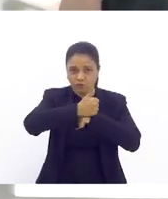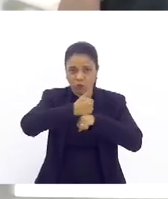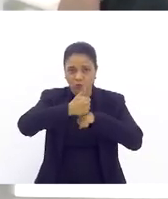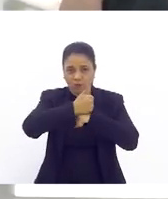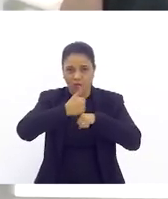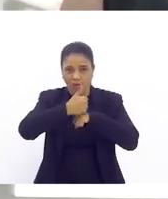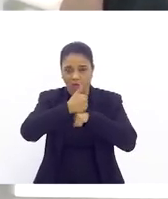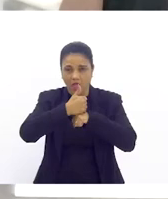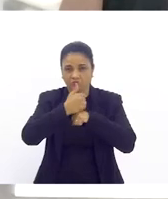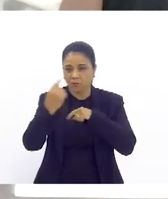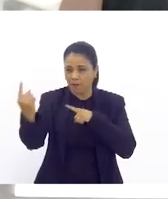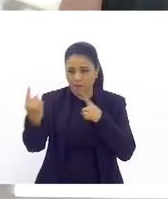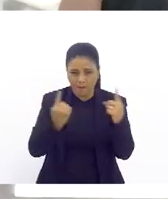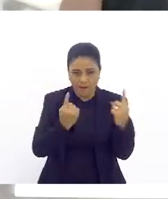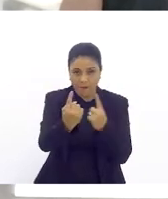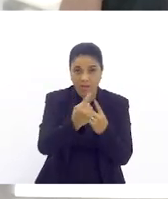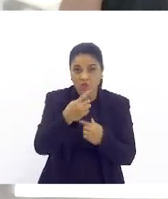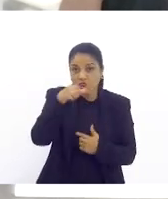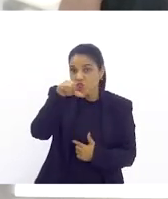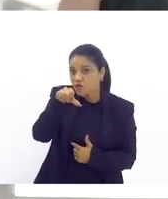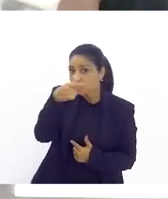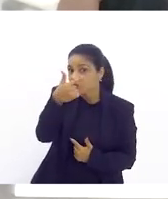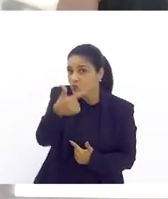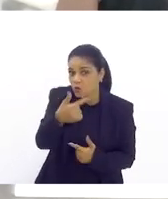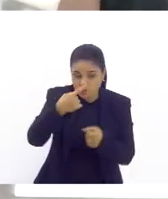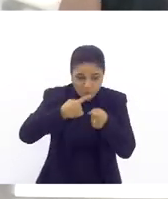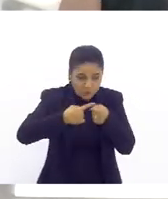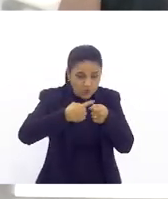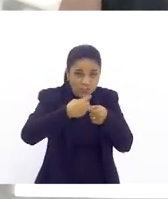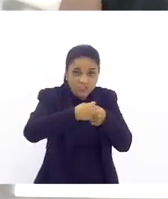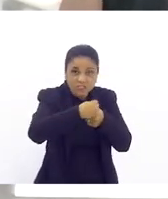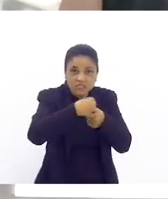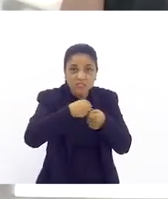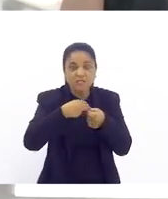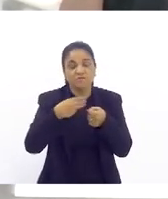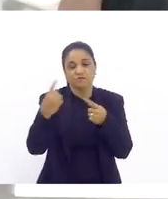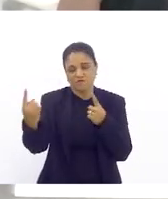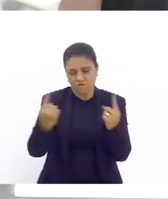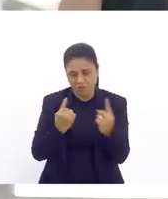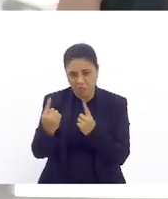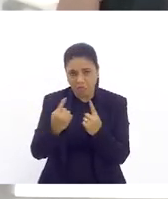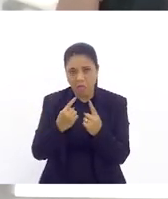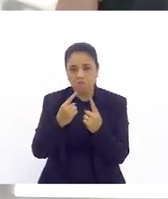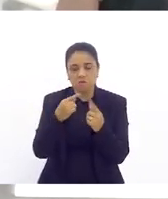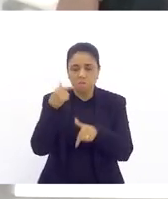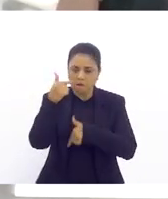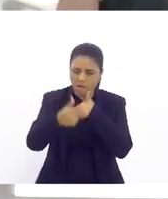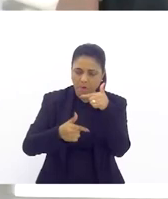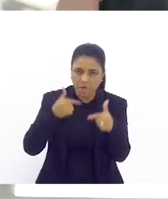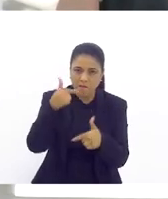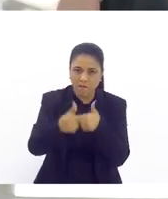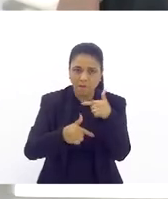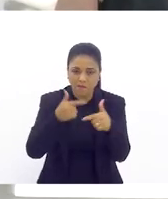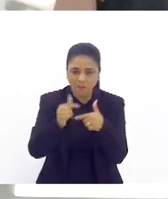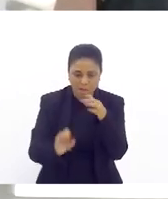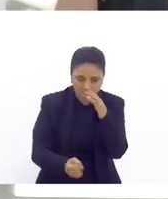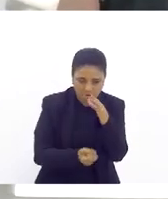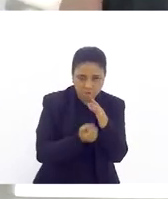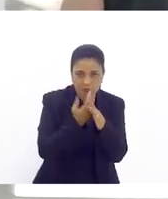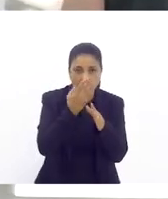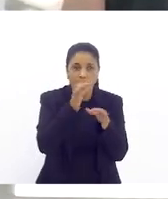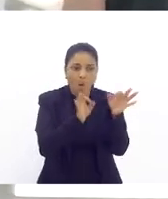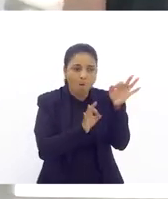de dos vários dos 92 municípios desse estado se debruçaram nas etapas municipais para construção de um plano